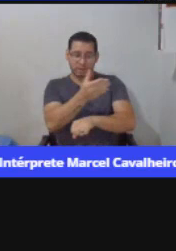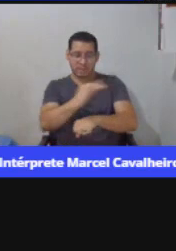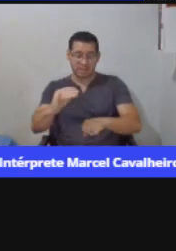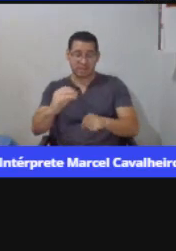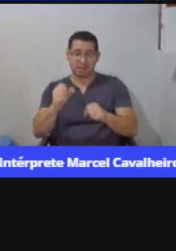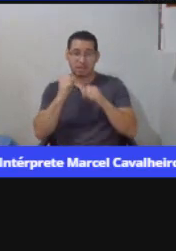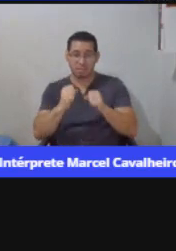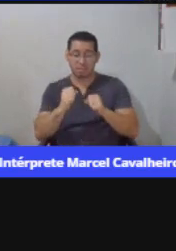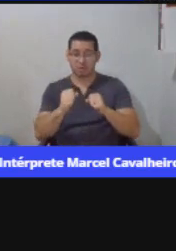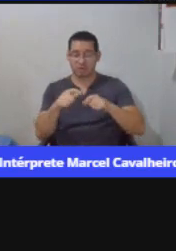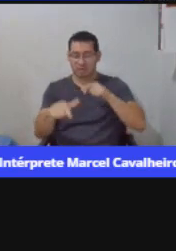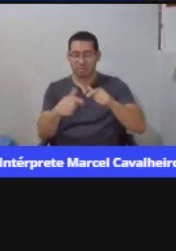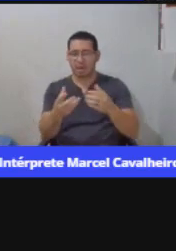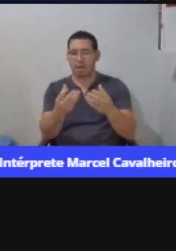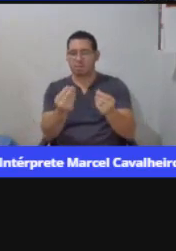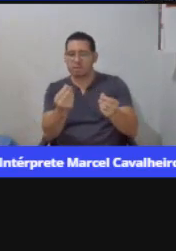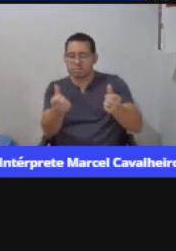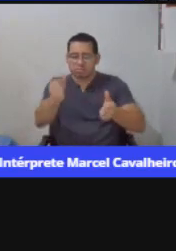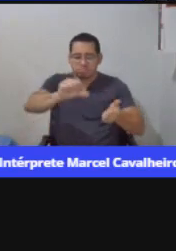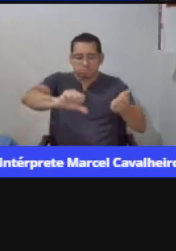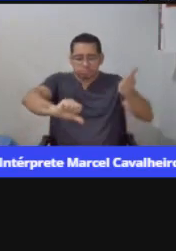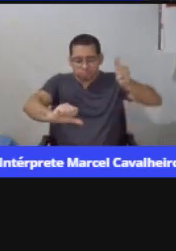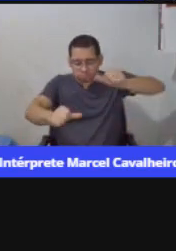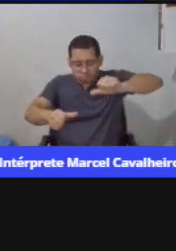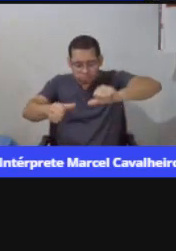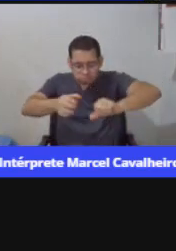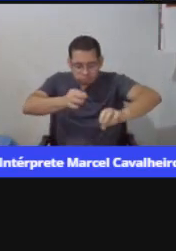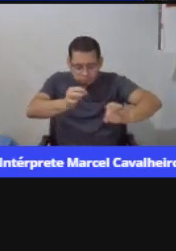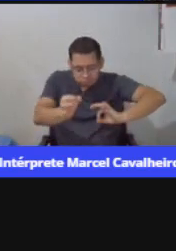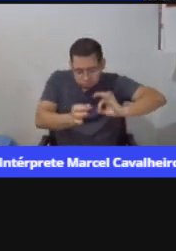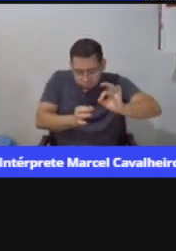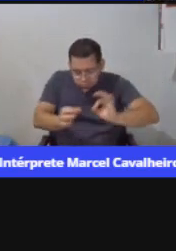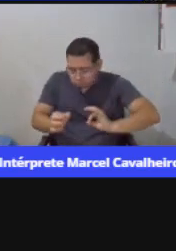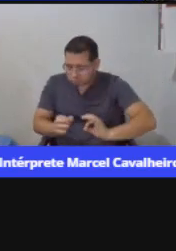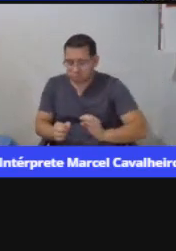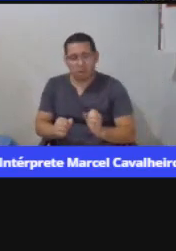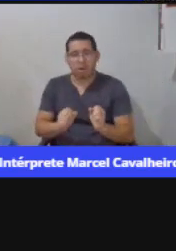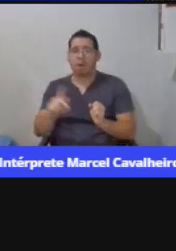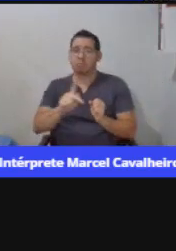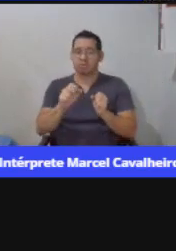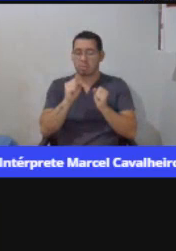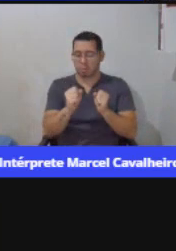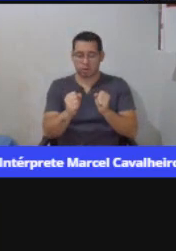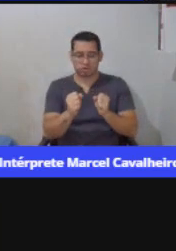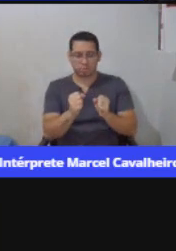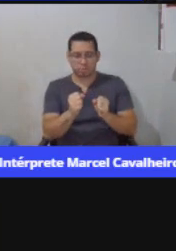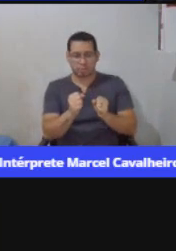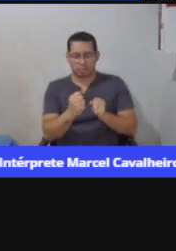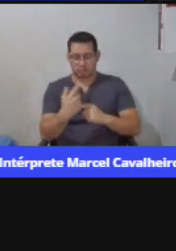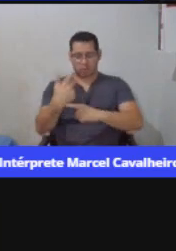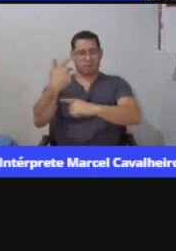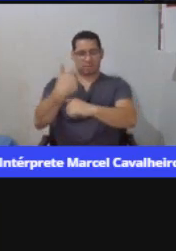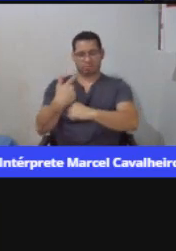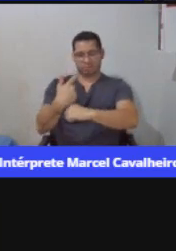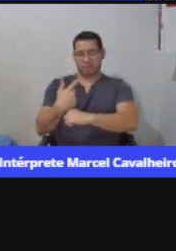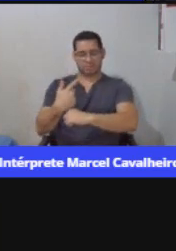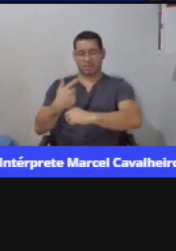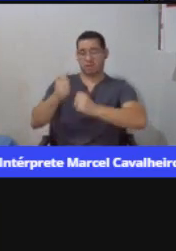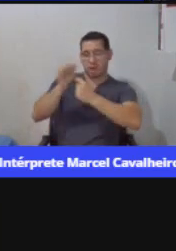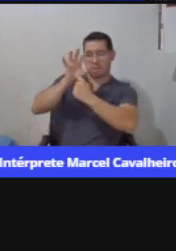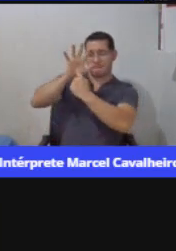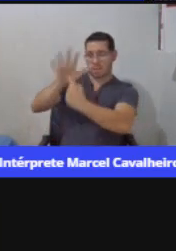muita experimentação. Então, o professor pode fazer uma atividade, gravar um vídeo, onde ele está